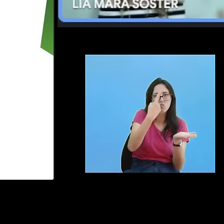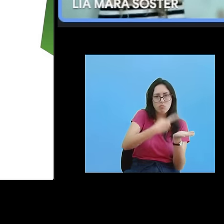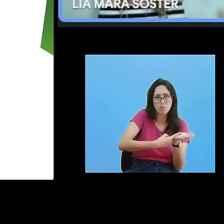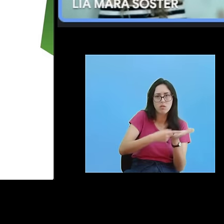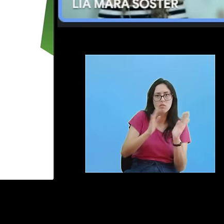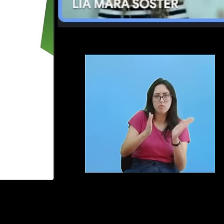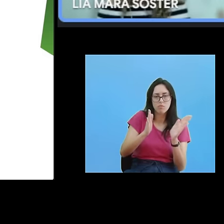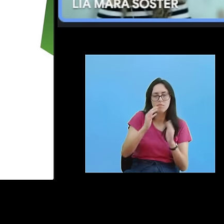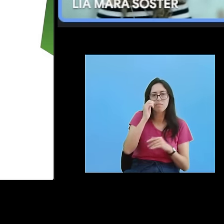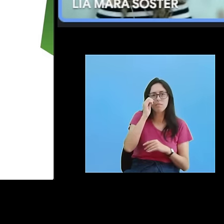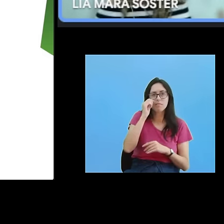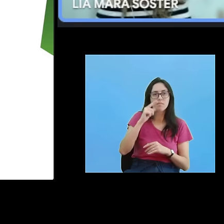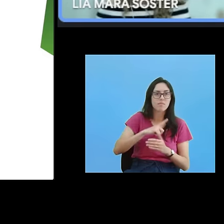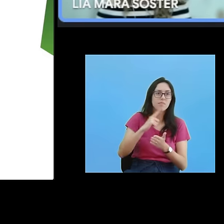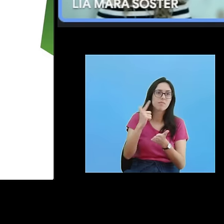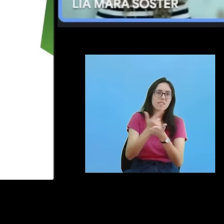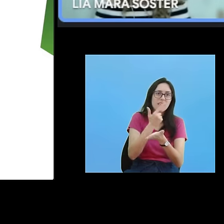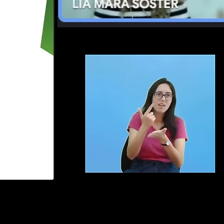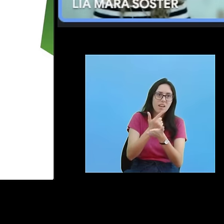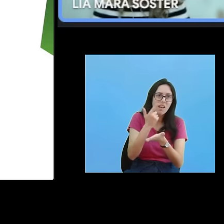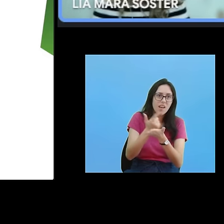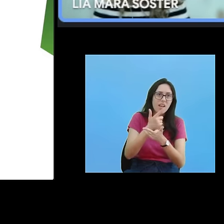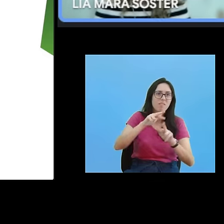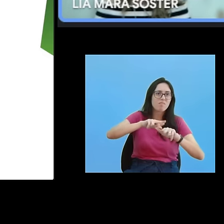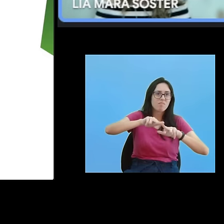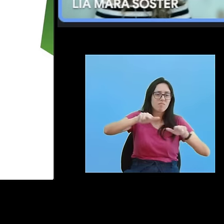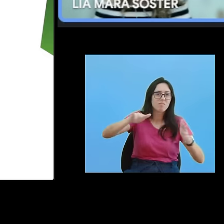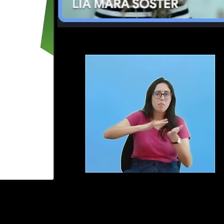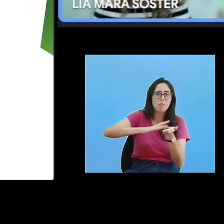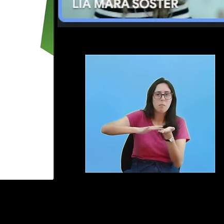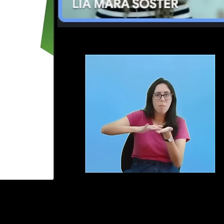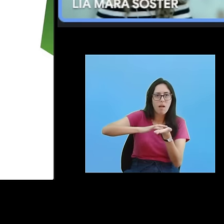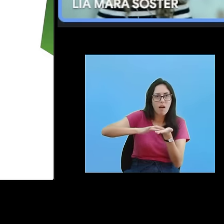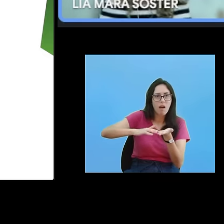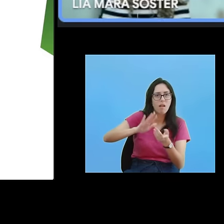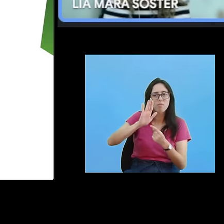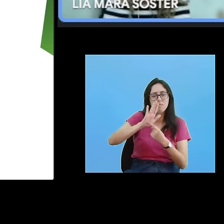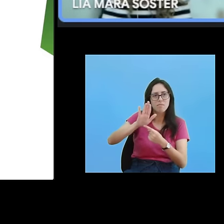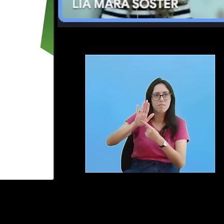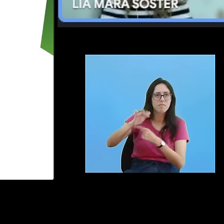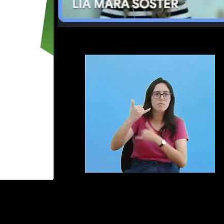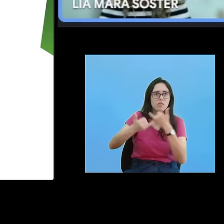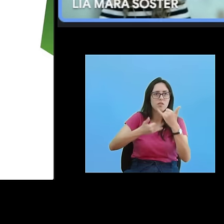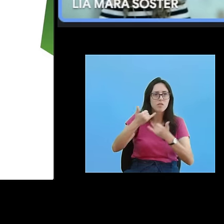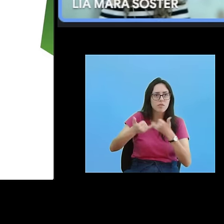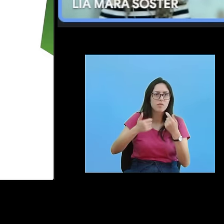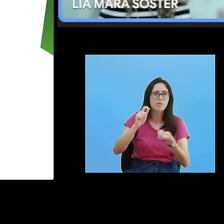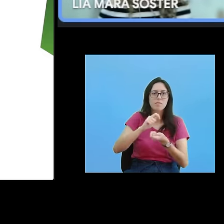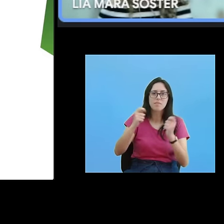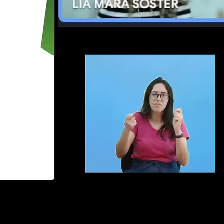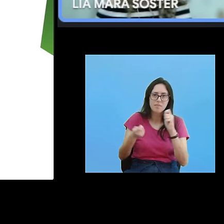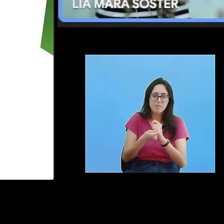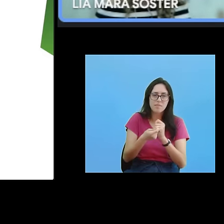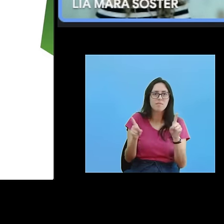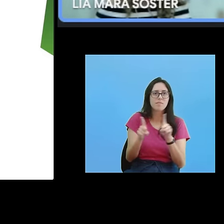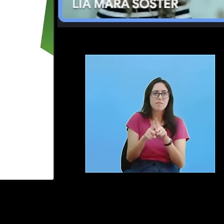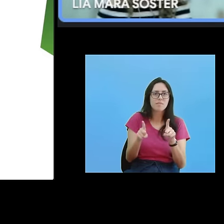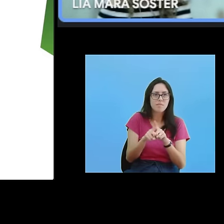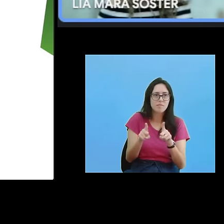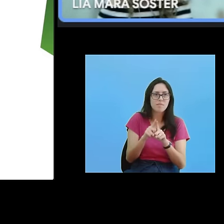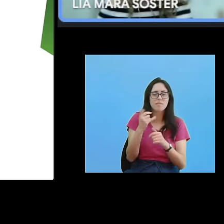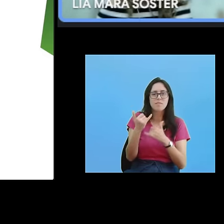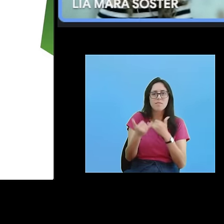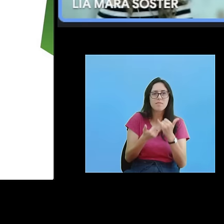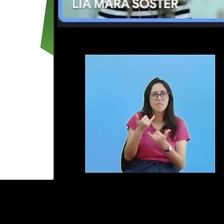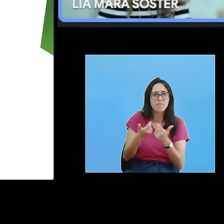tivemos livros Braille e tinta, livros em Braille que foram apresentados, os jogos adaptados, tivemos também o brinquedo